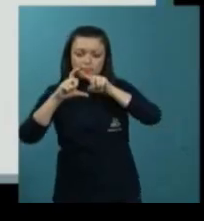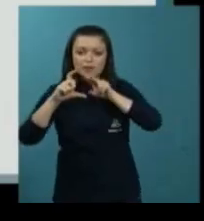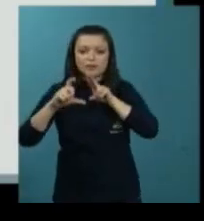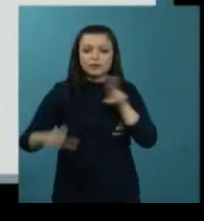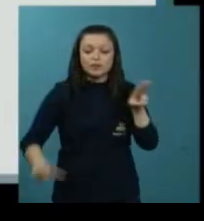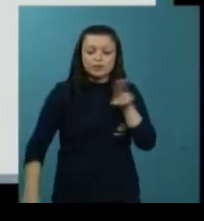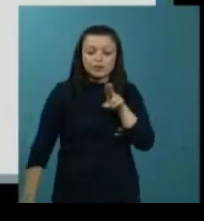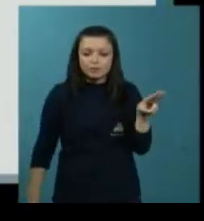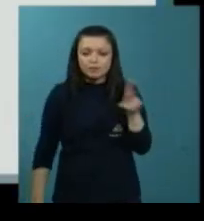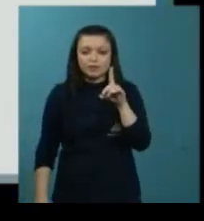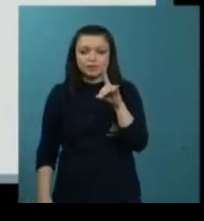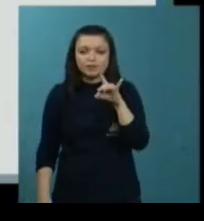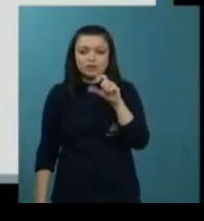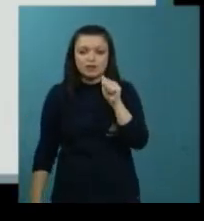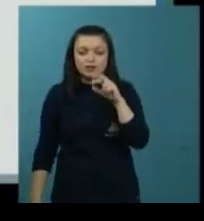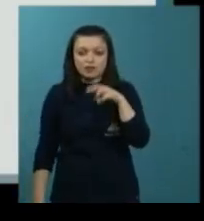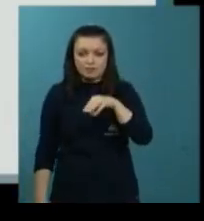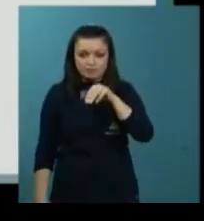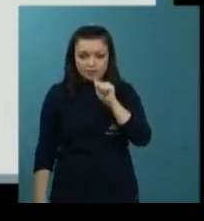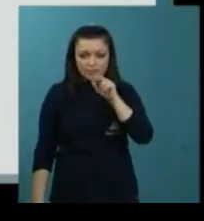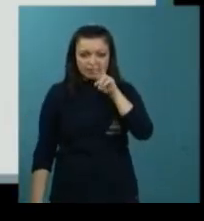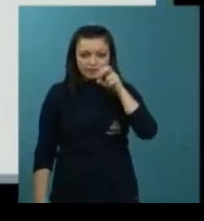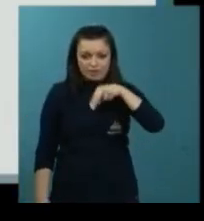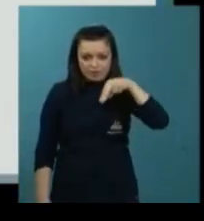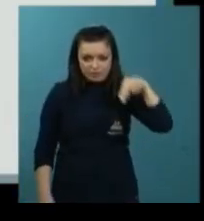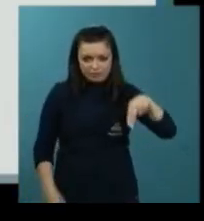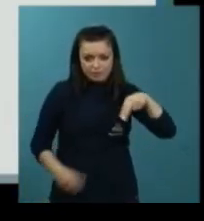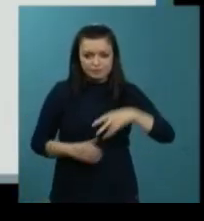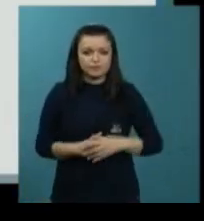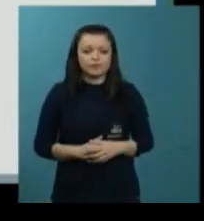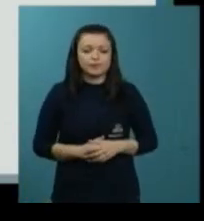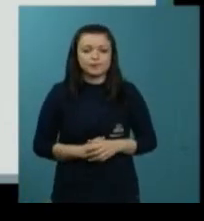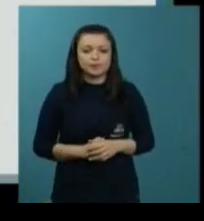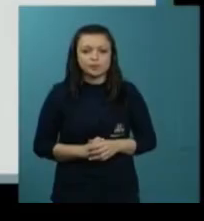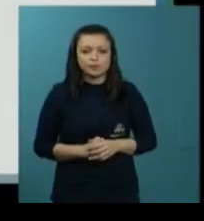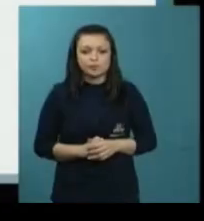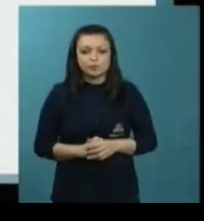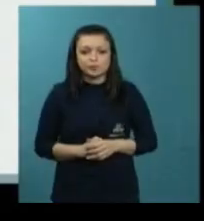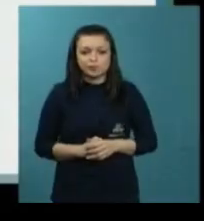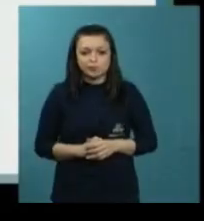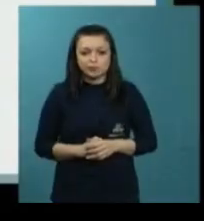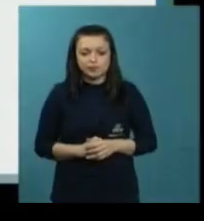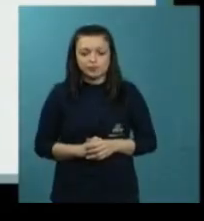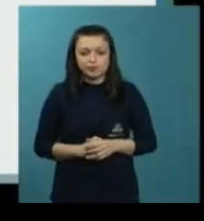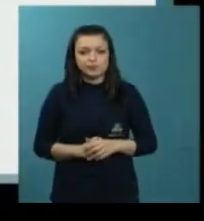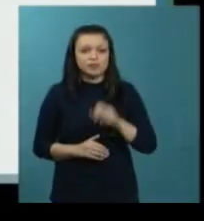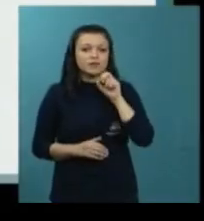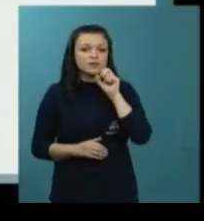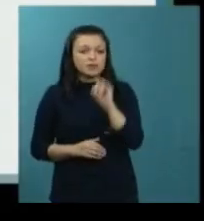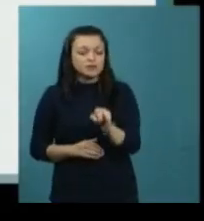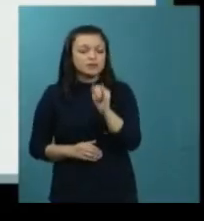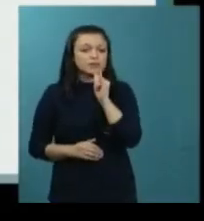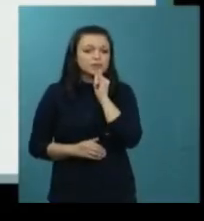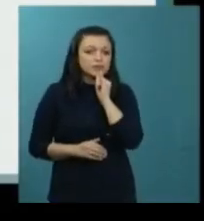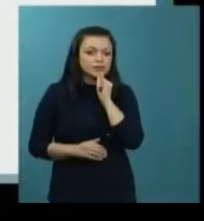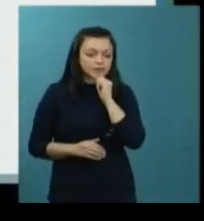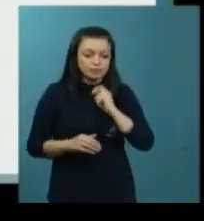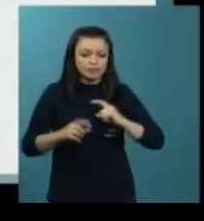damos o nome de diagrama de Venn. Então, Se fora dessa linha